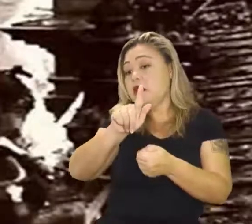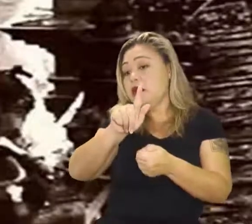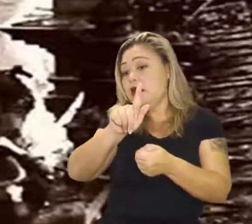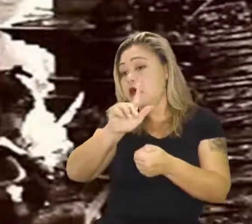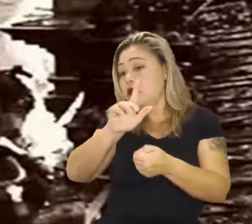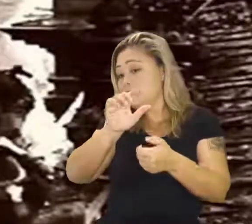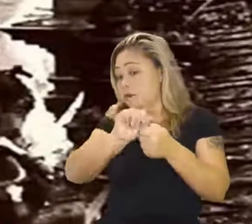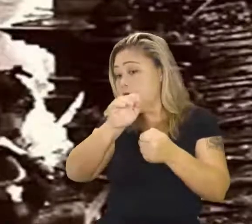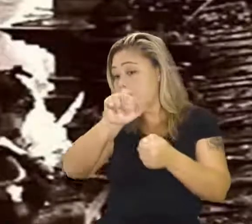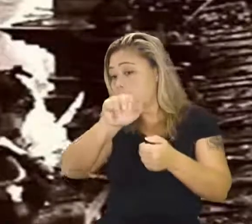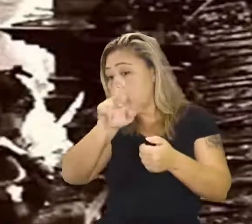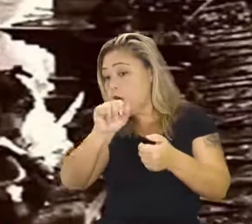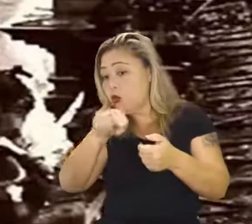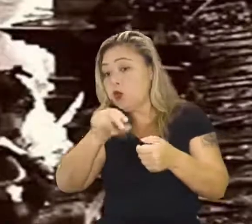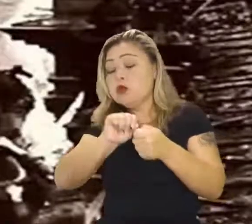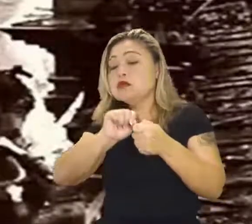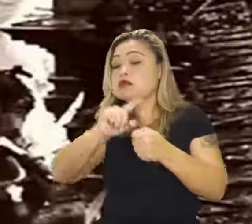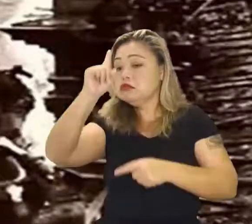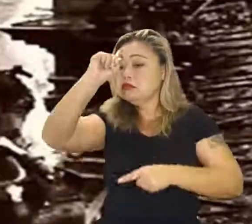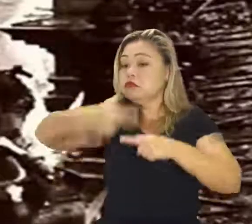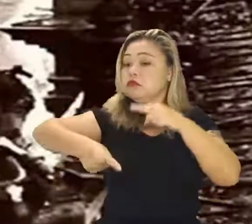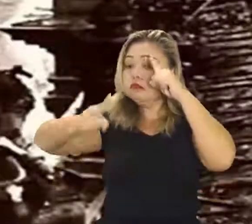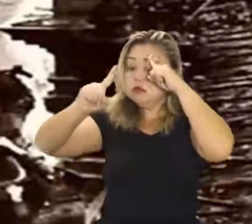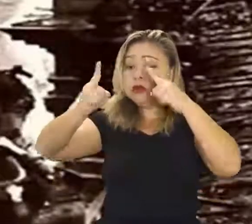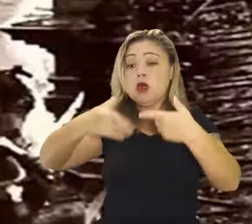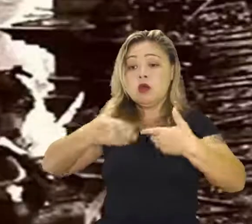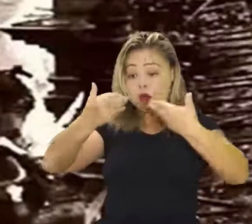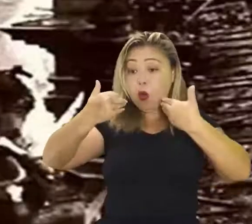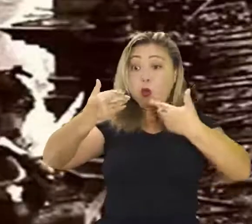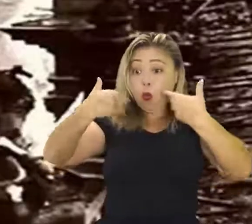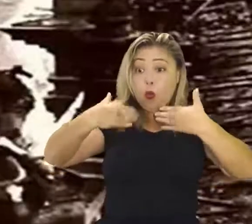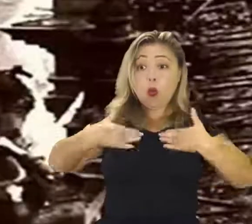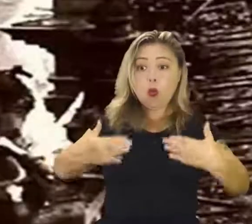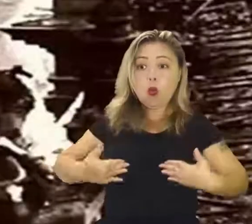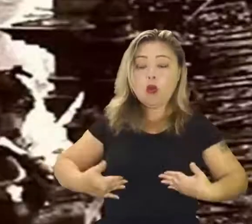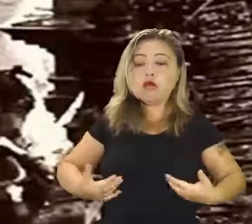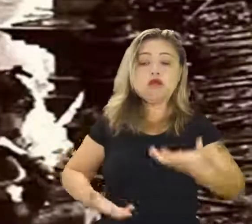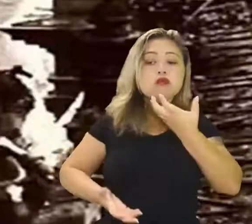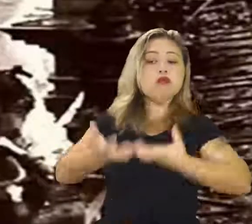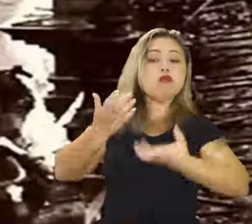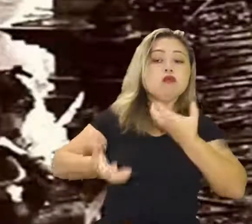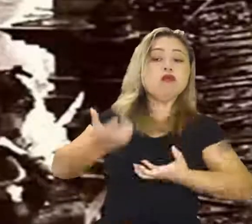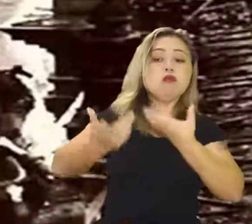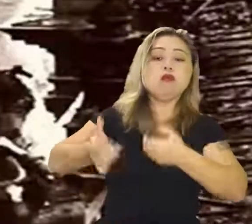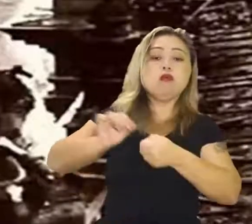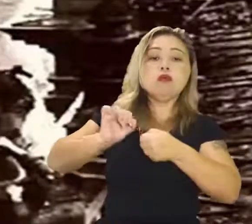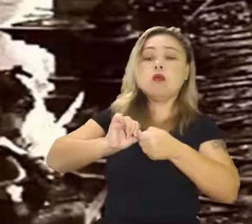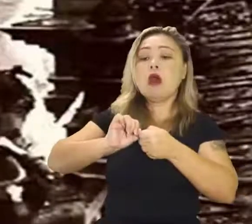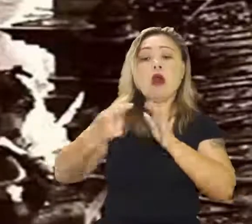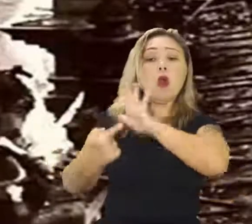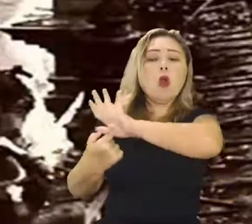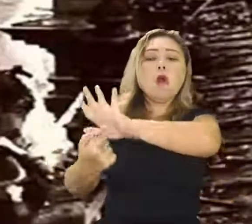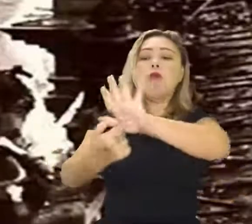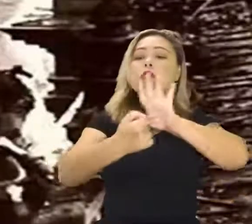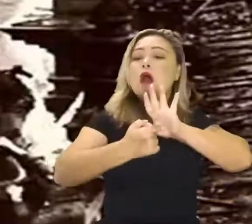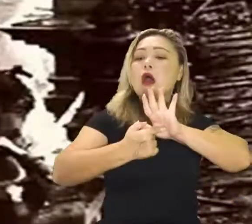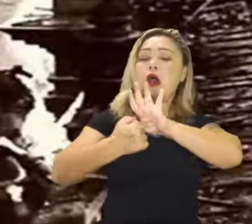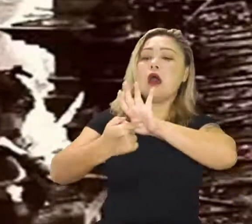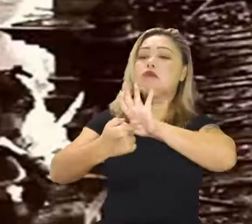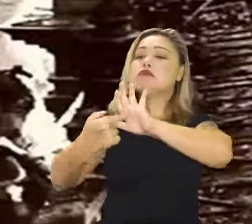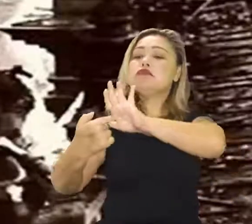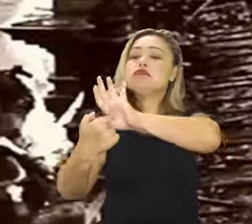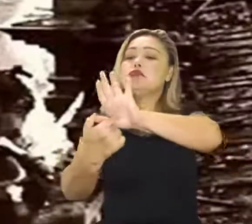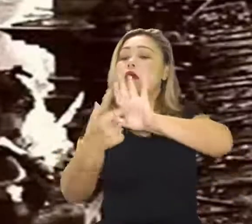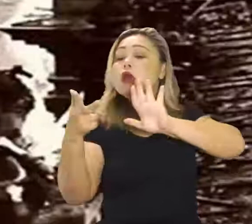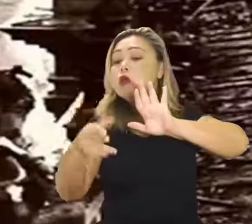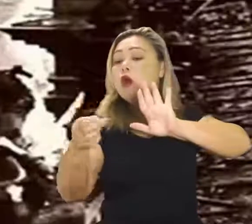suicídio e aí ele ordena que o corpo dele fosse cremado para não ser exposto como foi exposto o